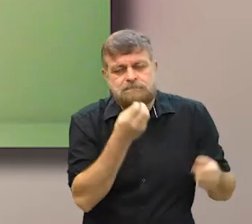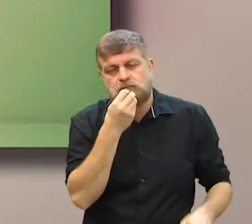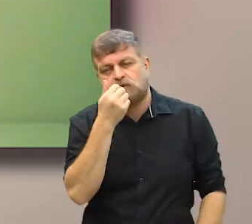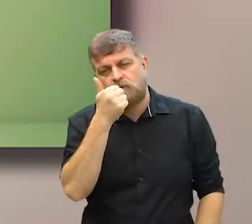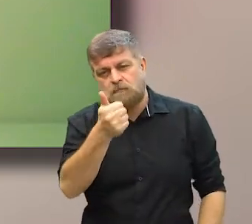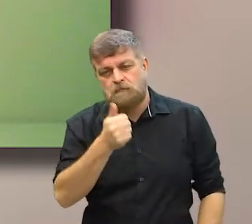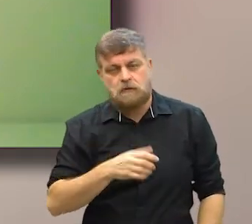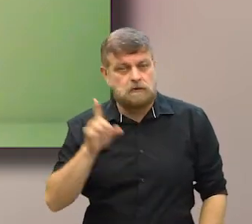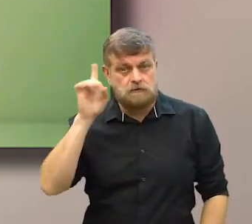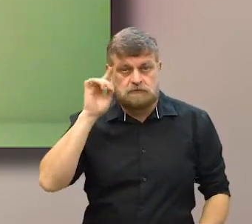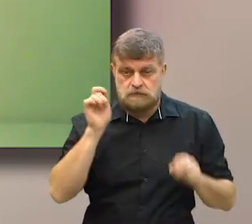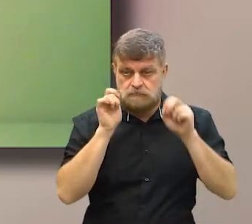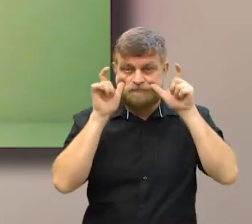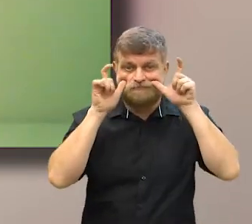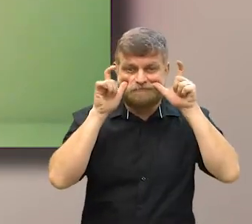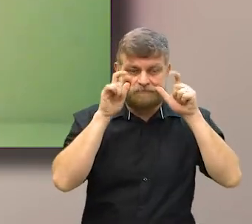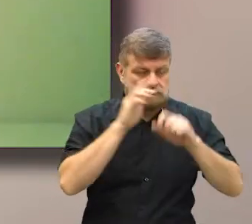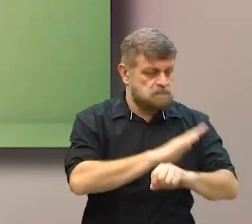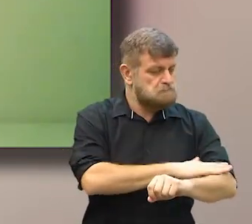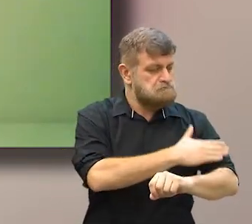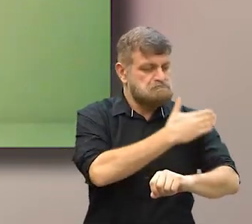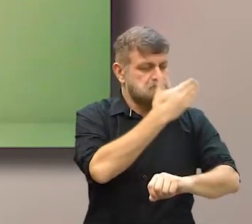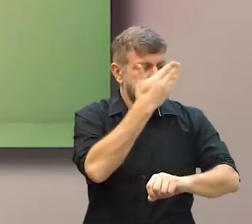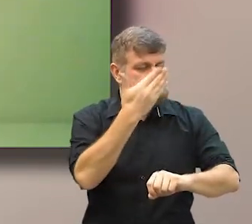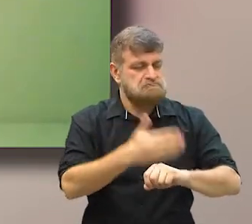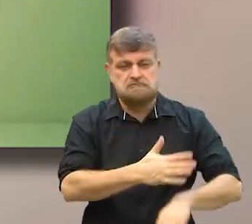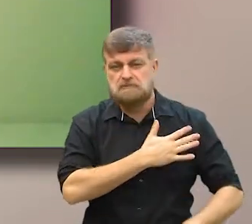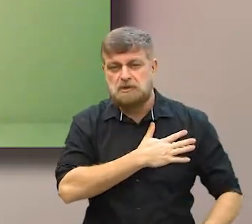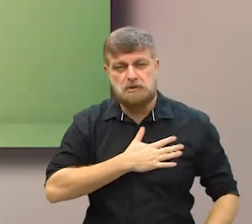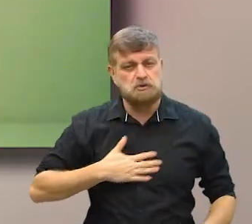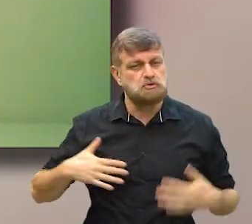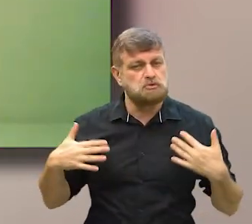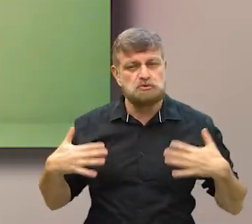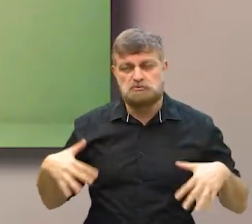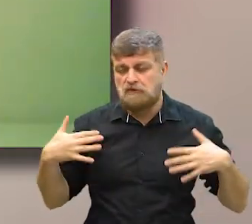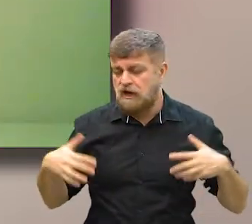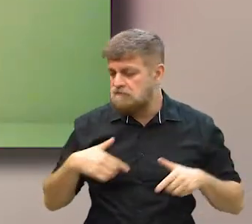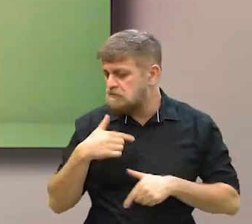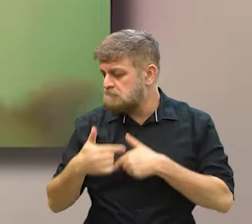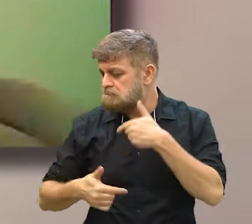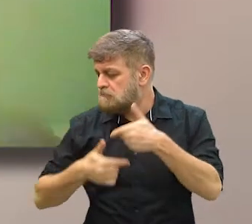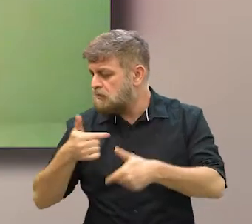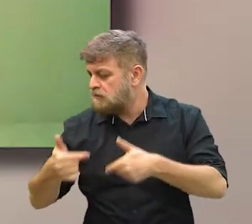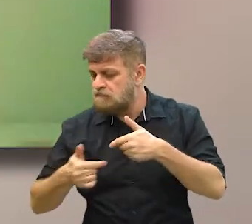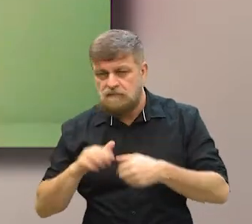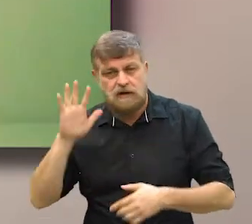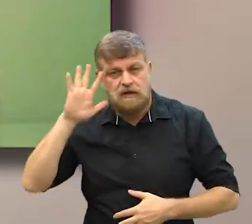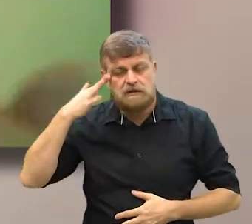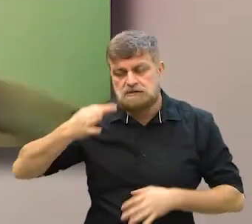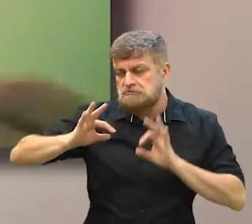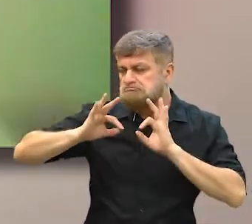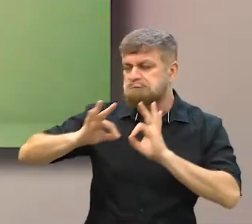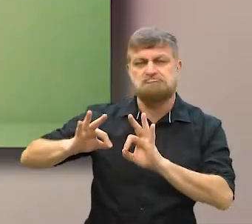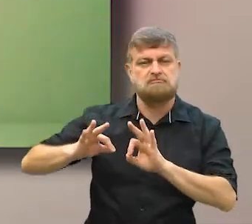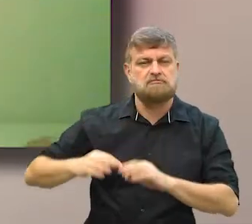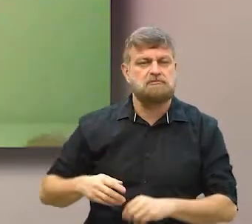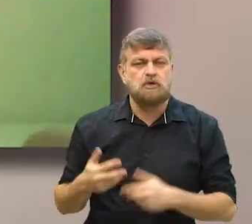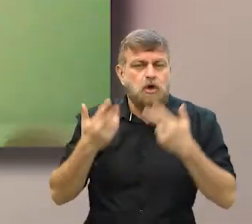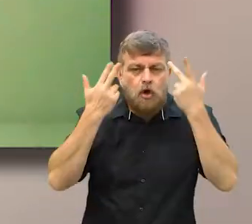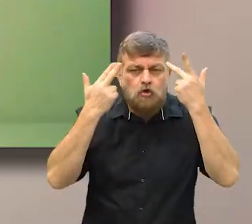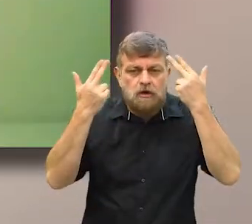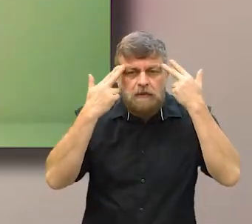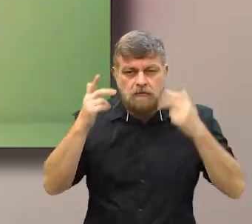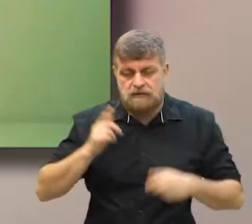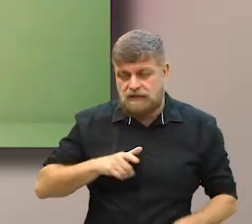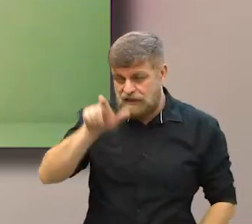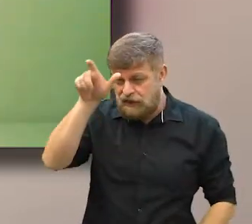tão boa que durante o dia eles passam tranquilos, com uma funcionalidade, com capacidade de tomar decisões, etc.